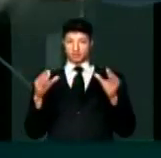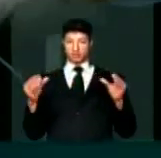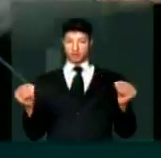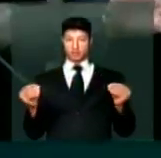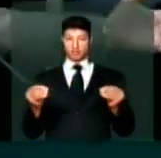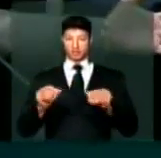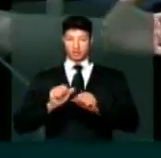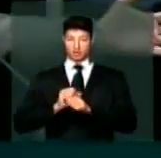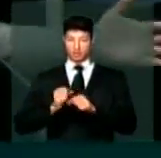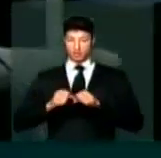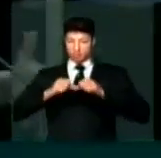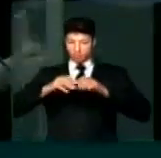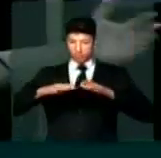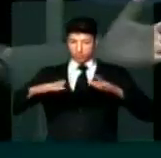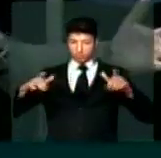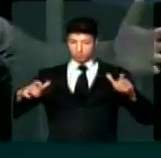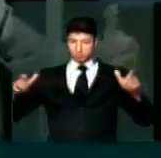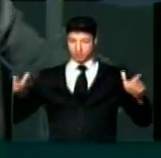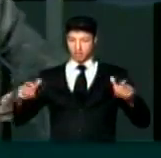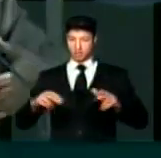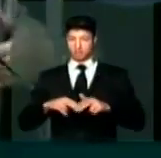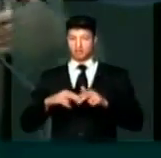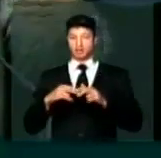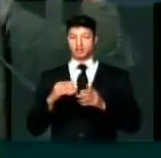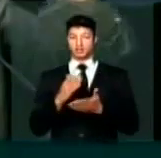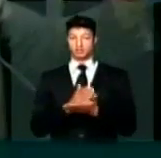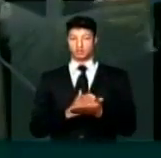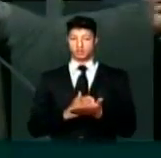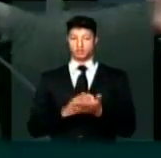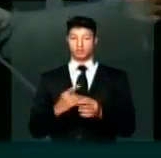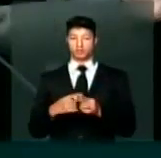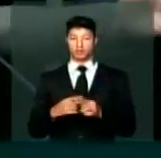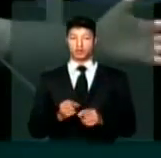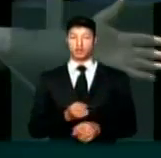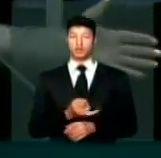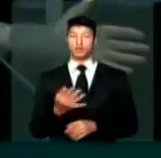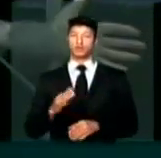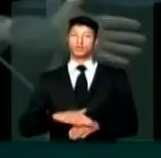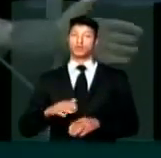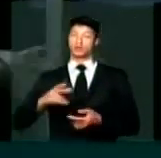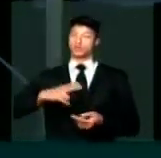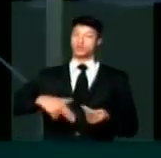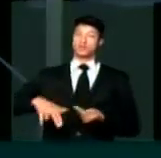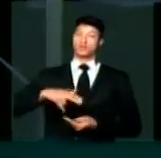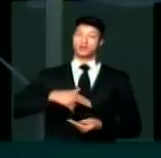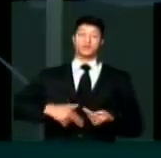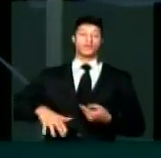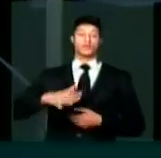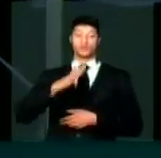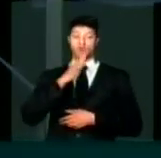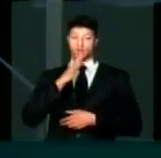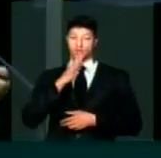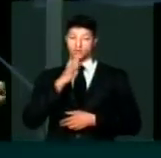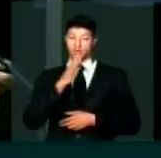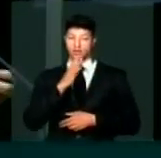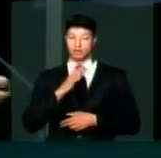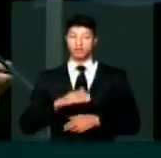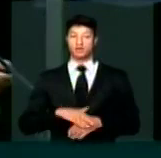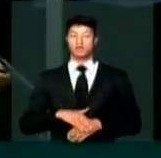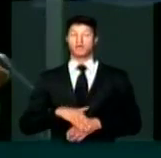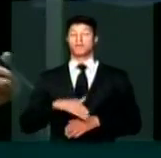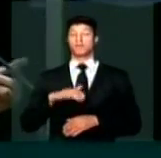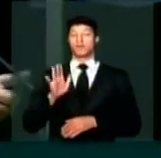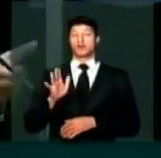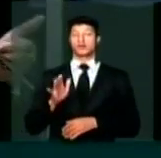espirituais se multiplicam pela divisão, porque quanto mais universal for o conhecimento, ele